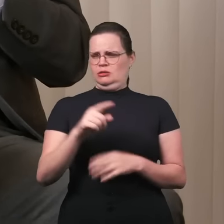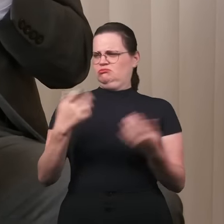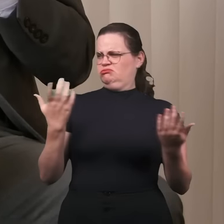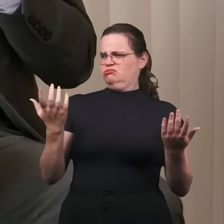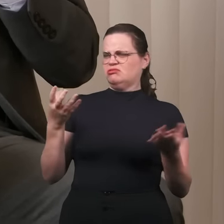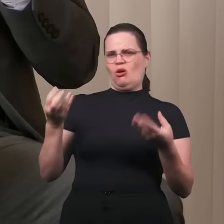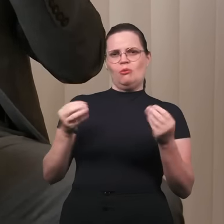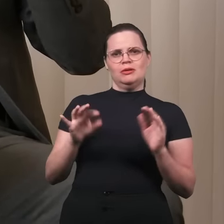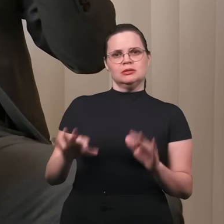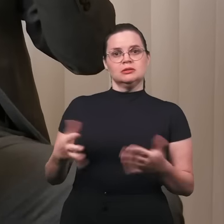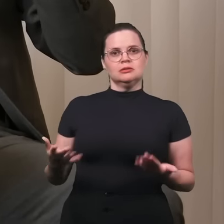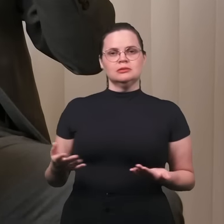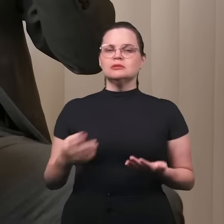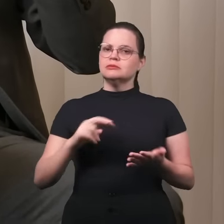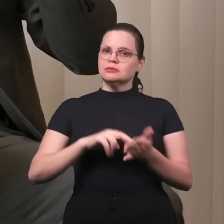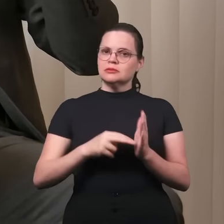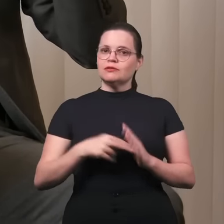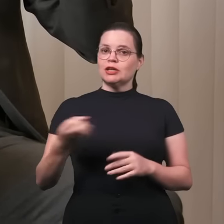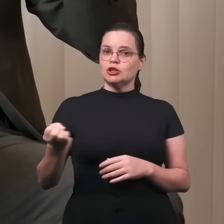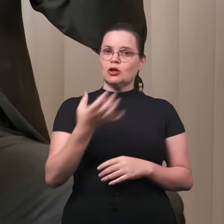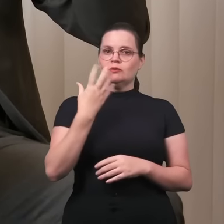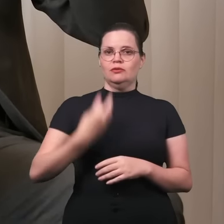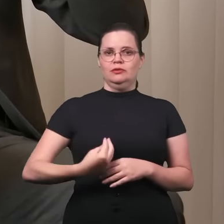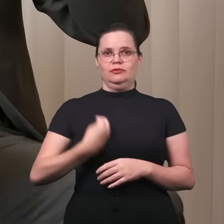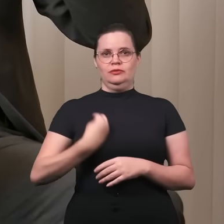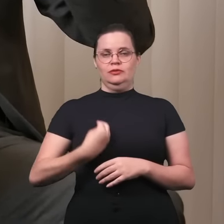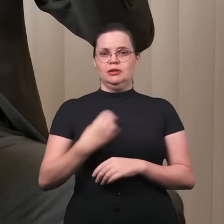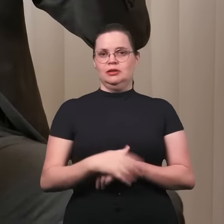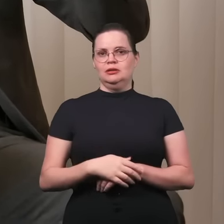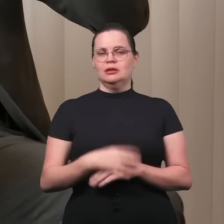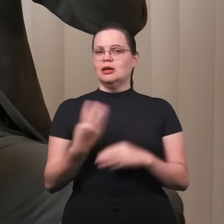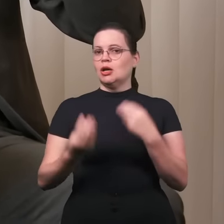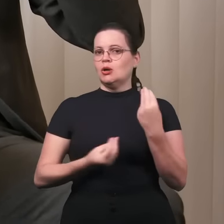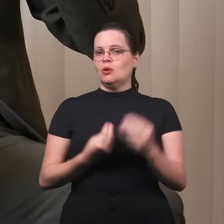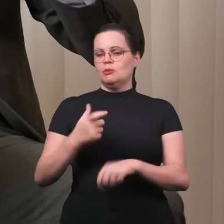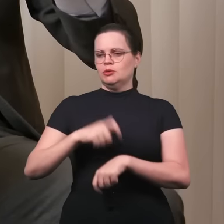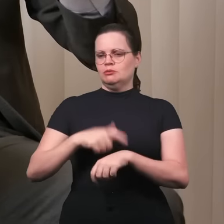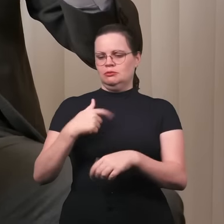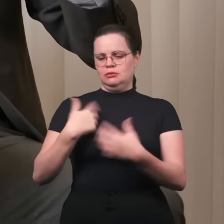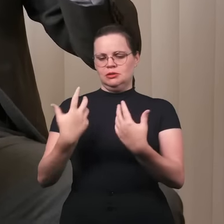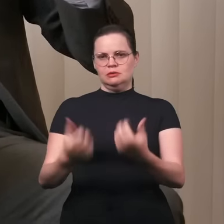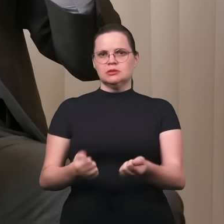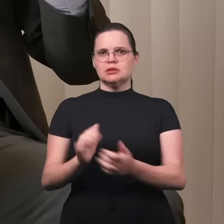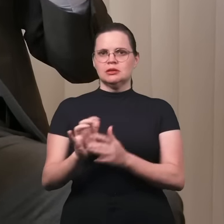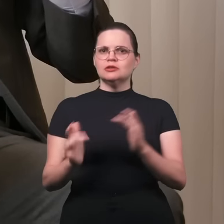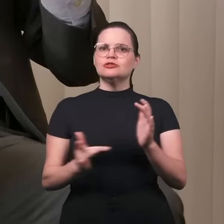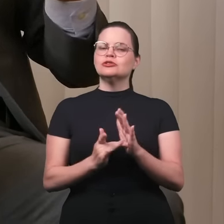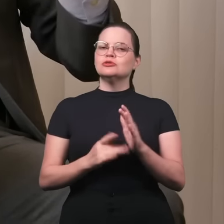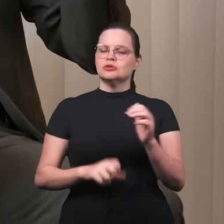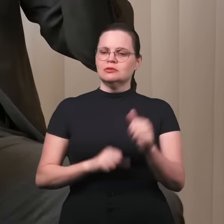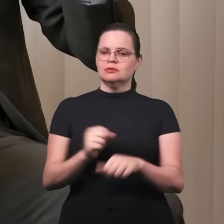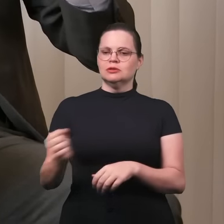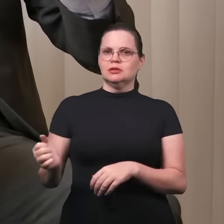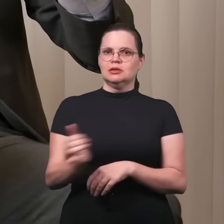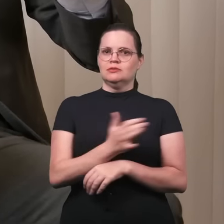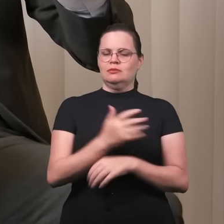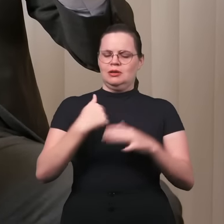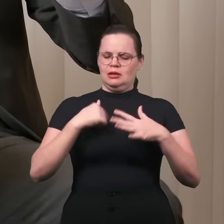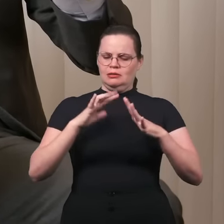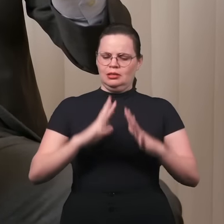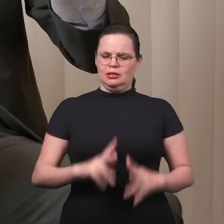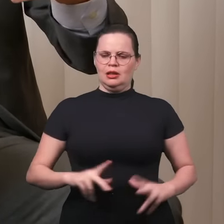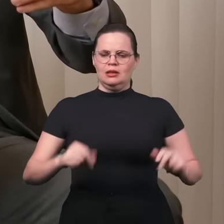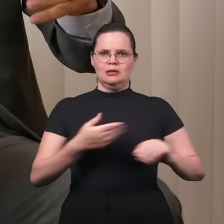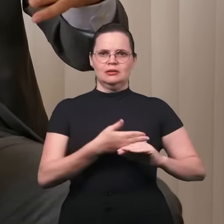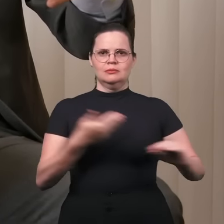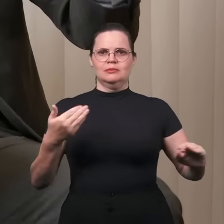colocou aqui, esse novo nascimento se dá a uma conversão, aceitei a Jesus, mas agora eu preciso andar em santificação